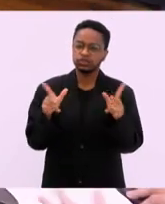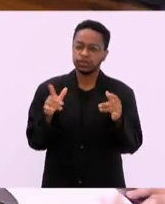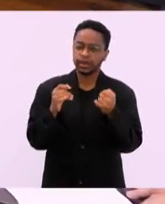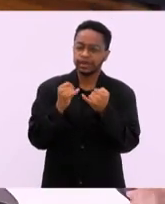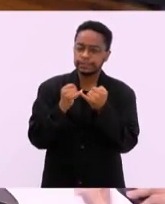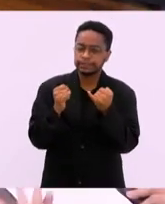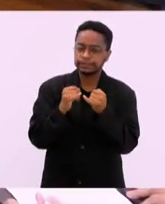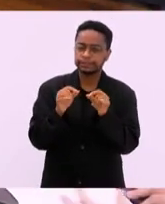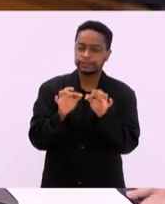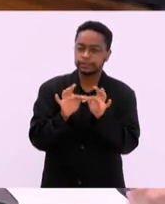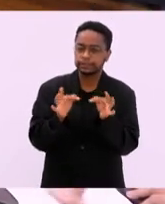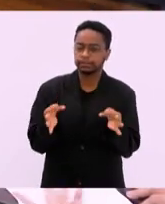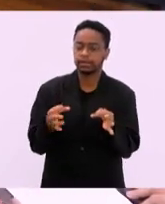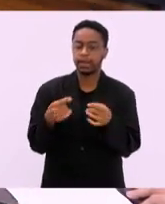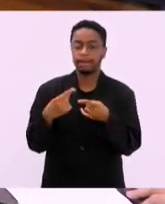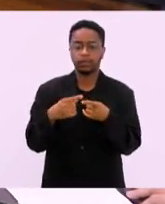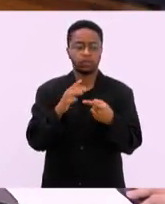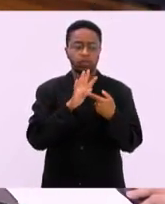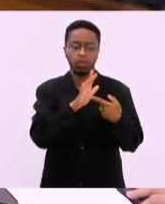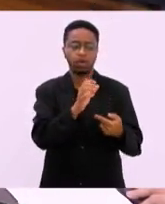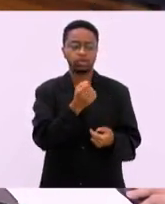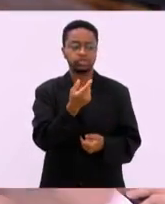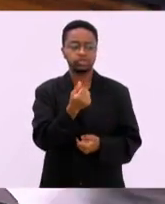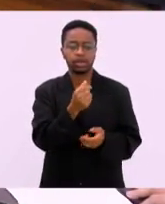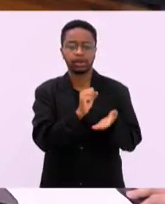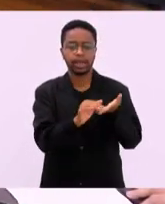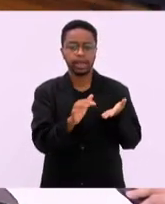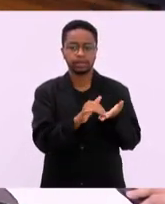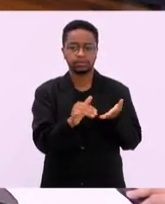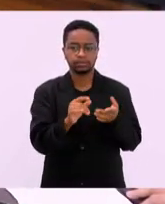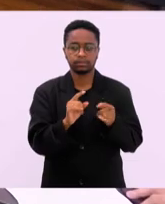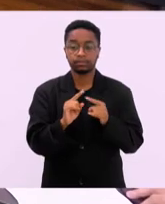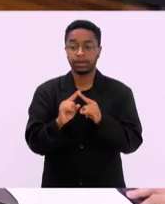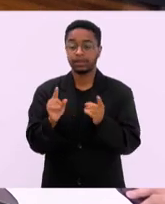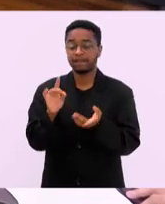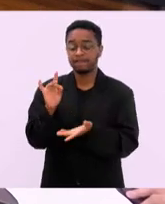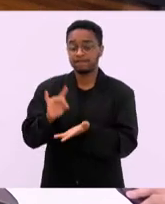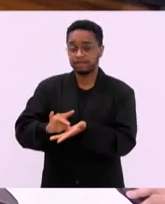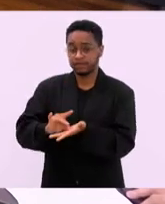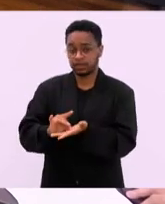nenhuma estimativa de custo, etc, etc. É que, na verdade aqui